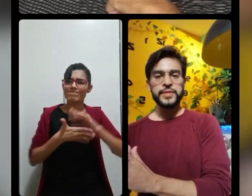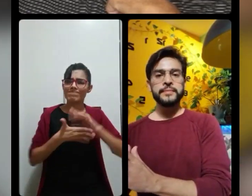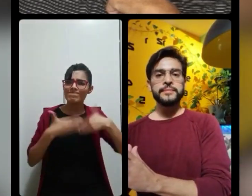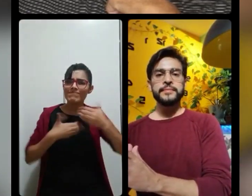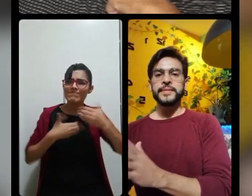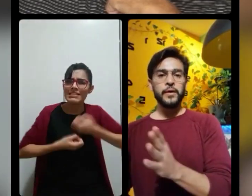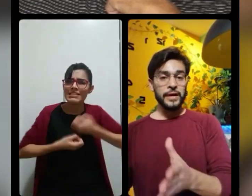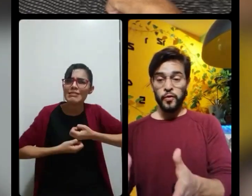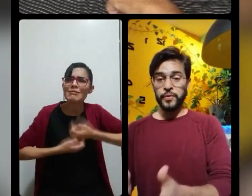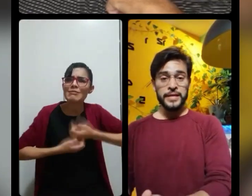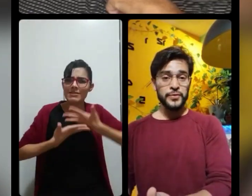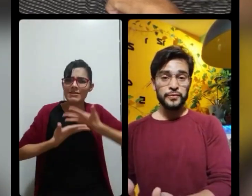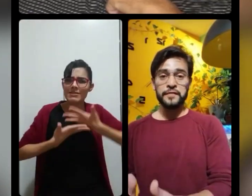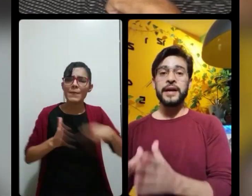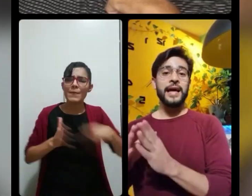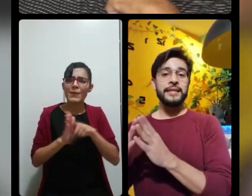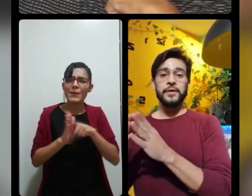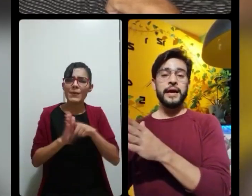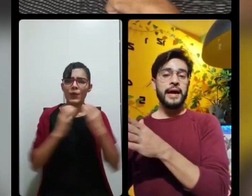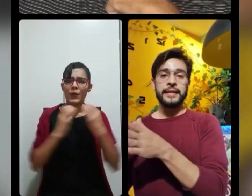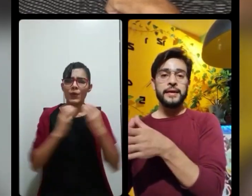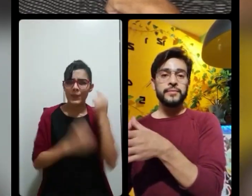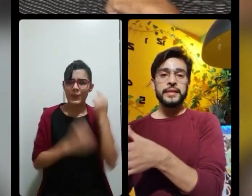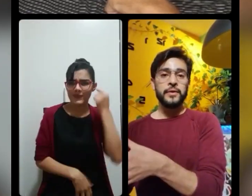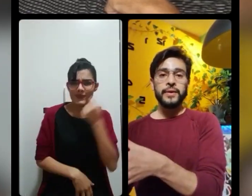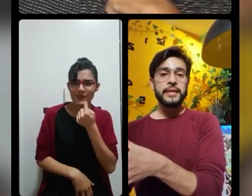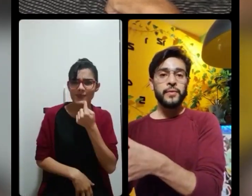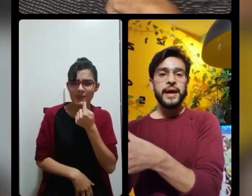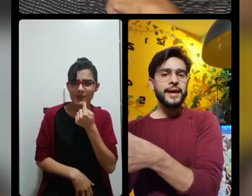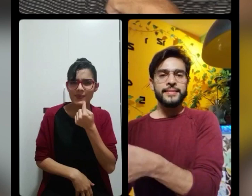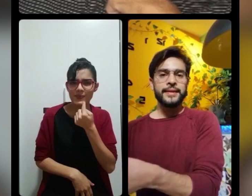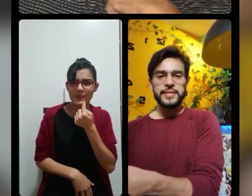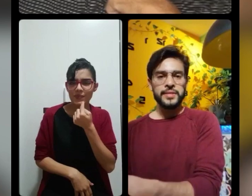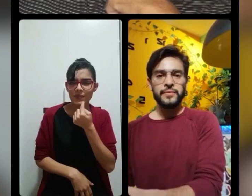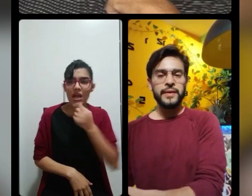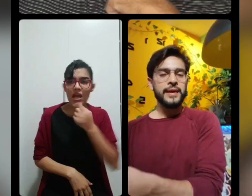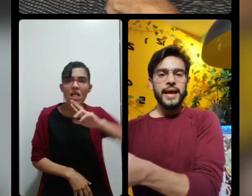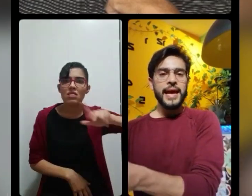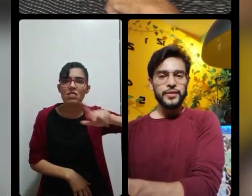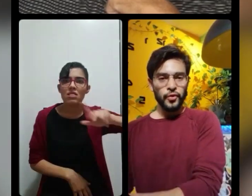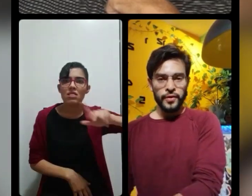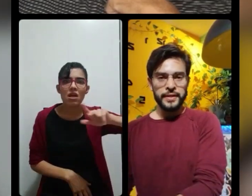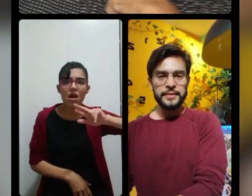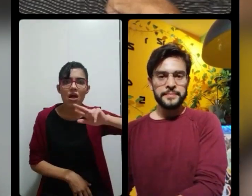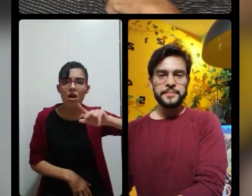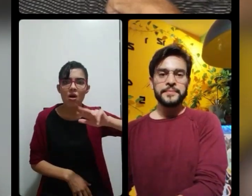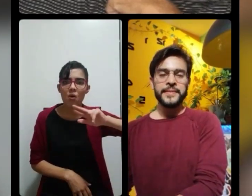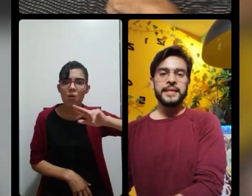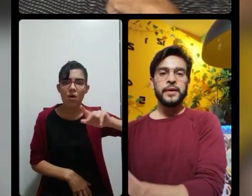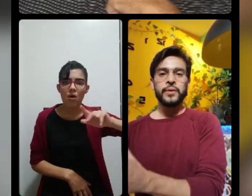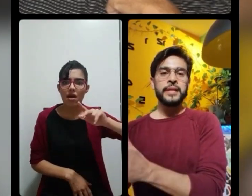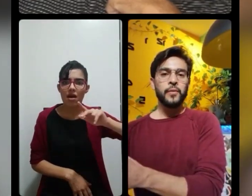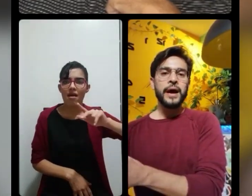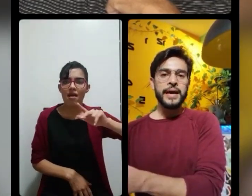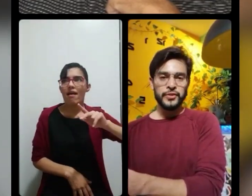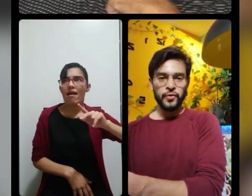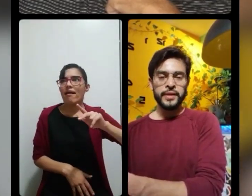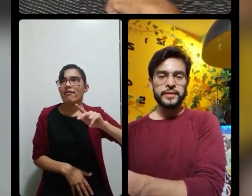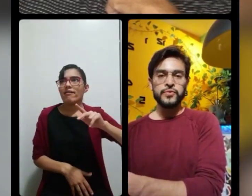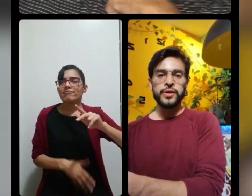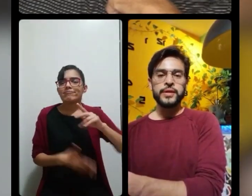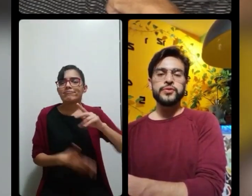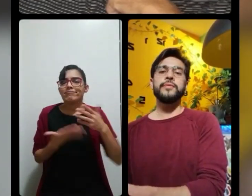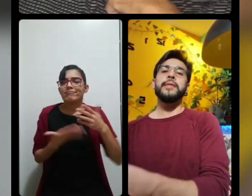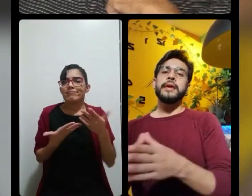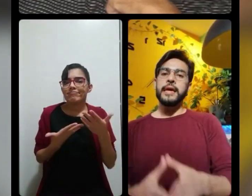uma coisa, não, como o Cascudo fala, não é reiteração retórica, né? Não há